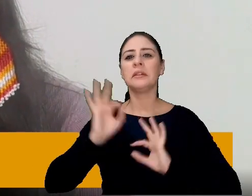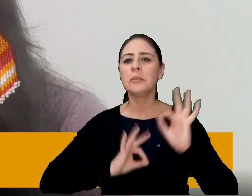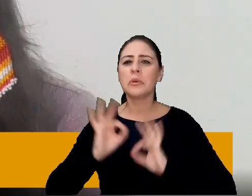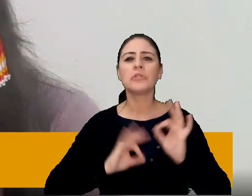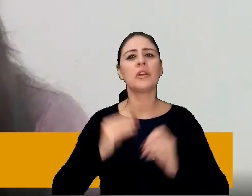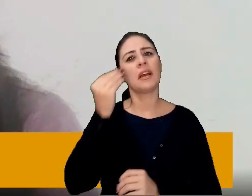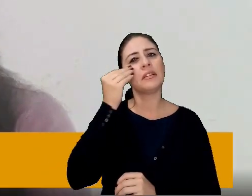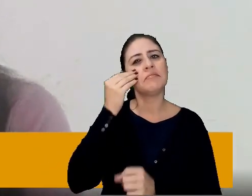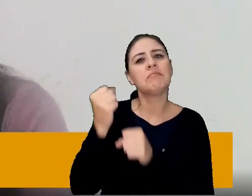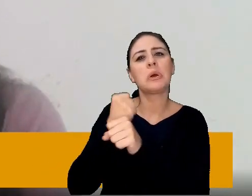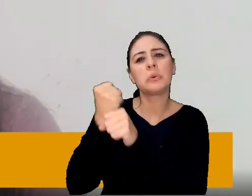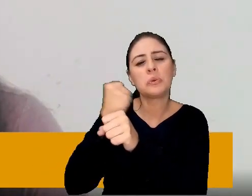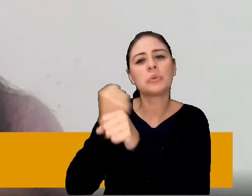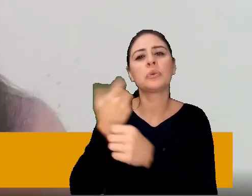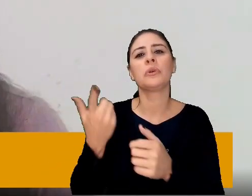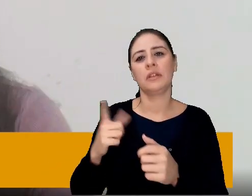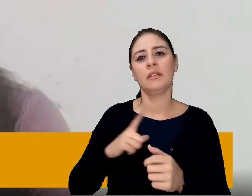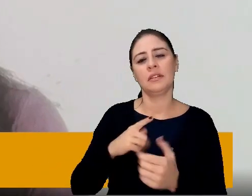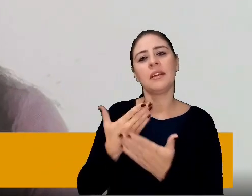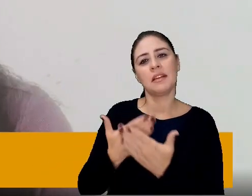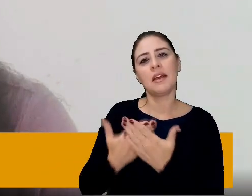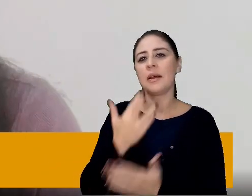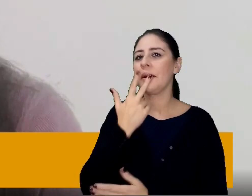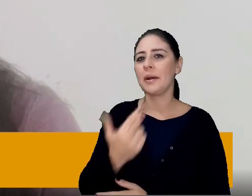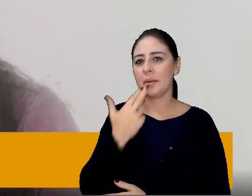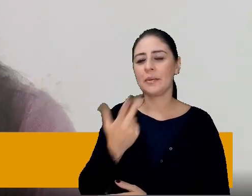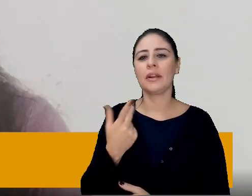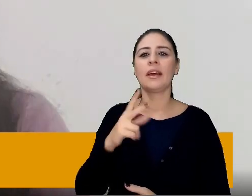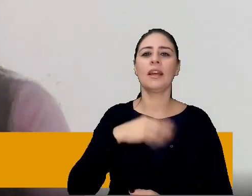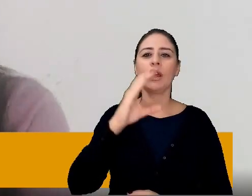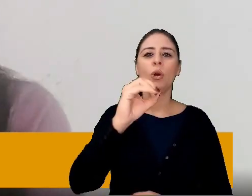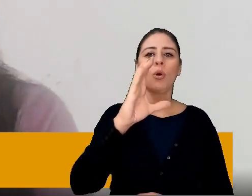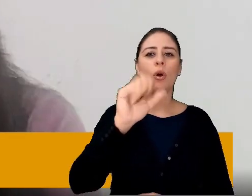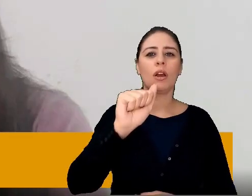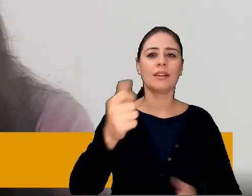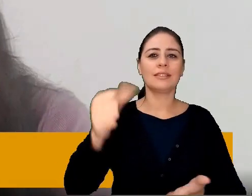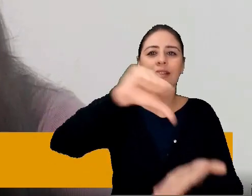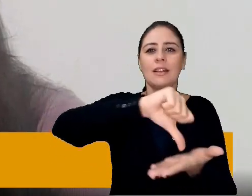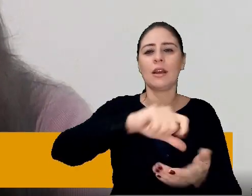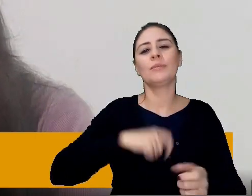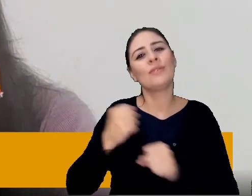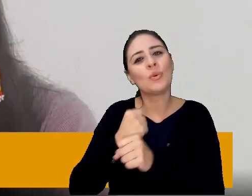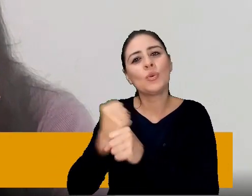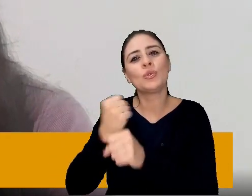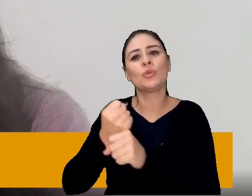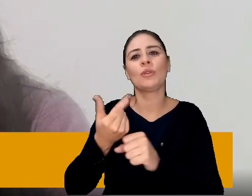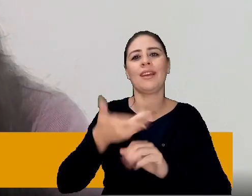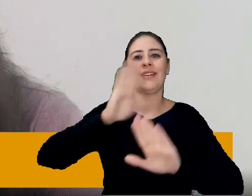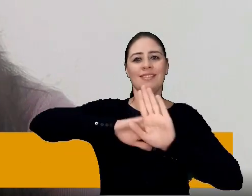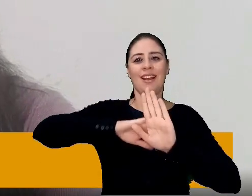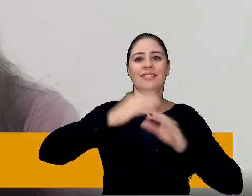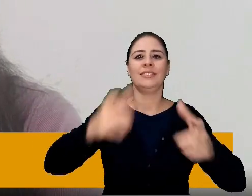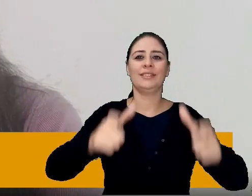Aí, o que aconteceu? A gente tudo naquele trâmite para tentar construir que a gente tem aula de Caingangue e Guarani na Oca Central.